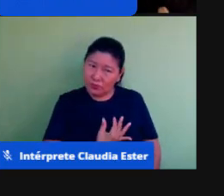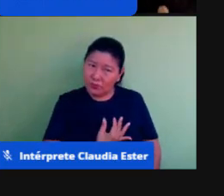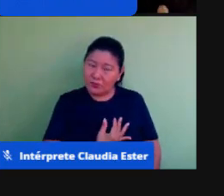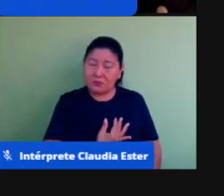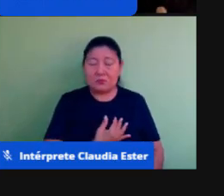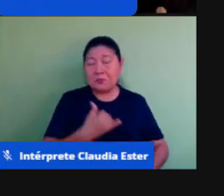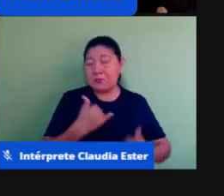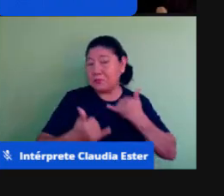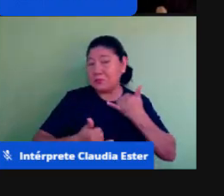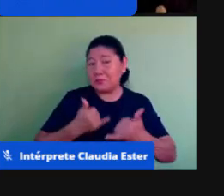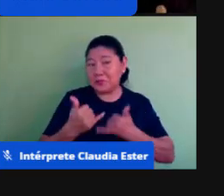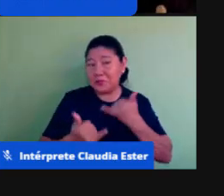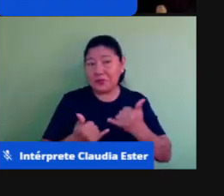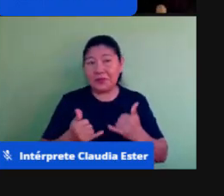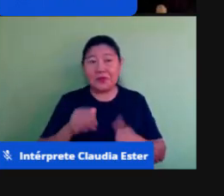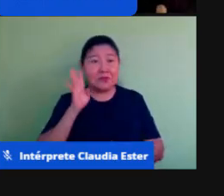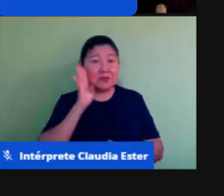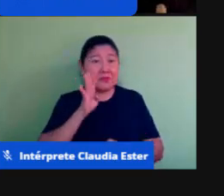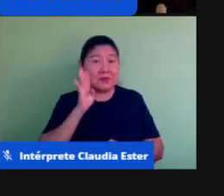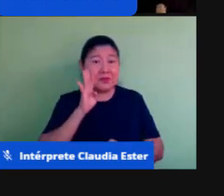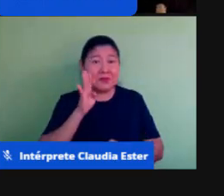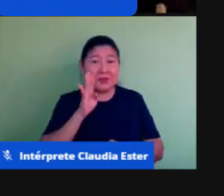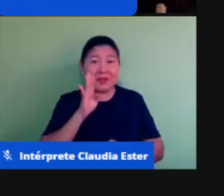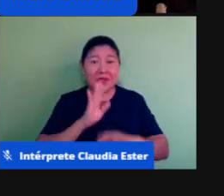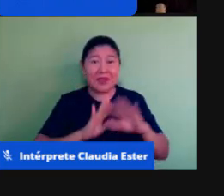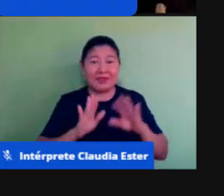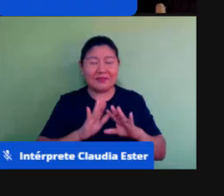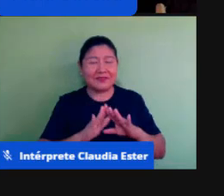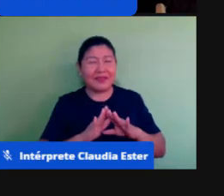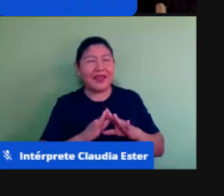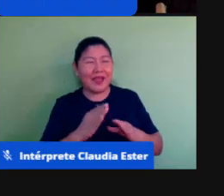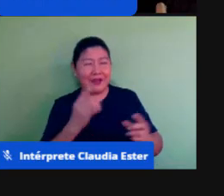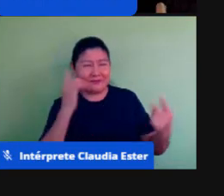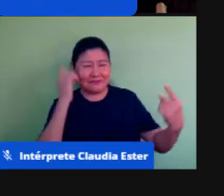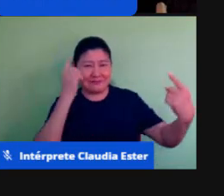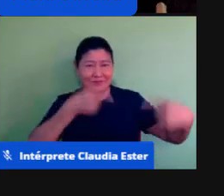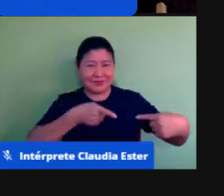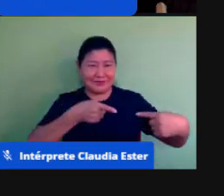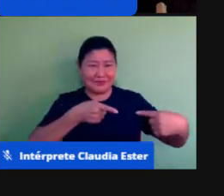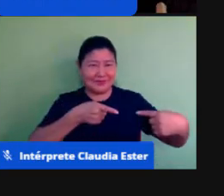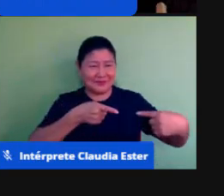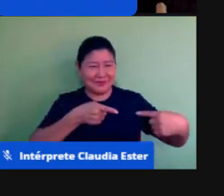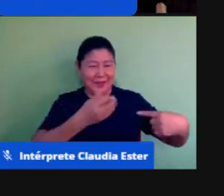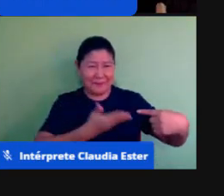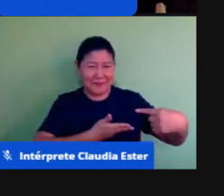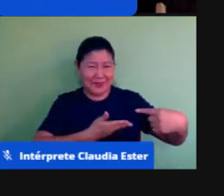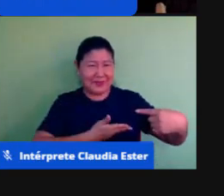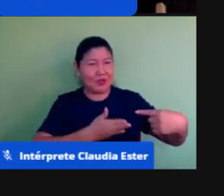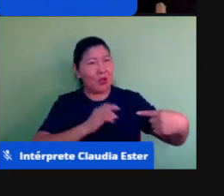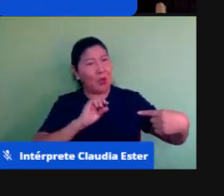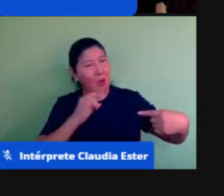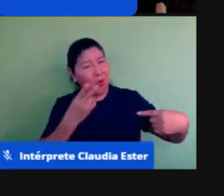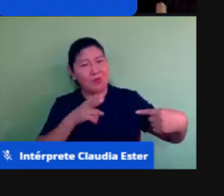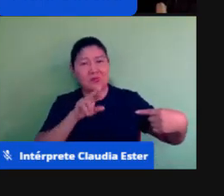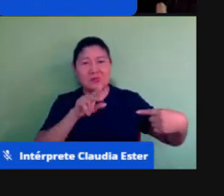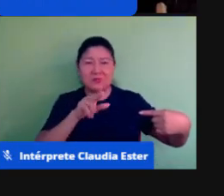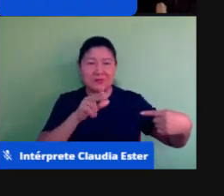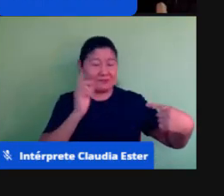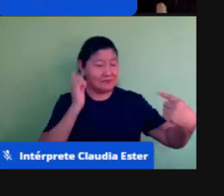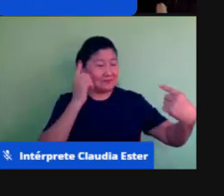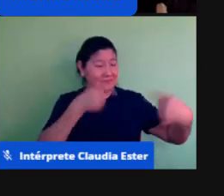uma forma bem divertida. Pode até estar disputando com o coleguinha, com o irmão em casa, né? Com quem estiver lá com